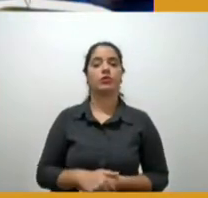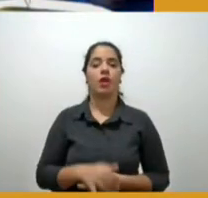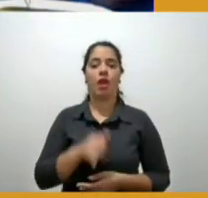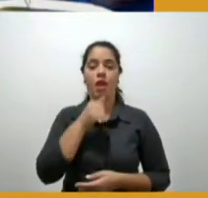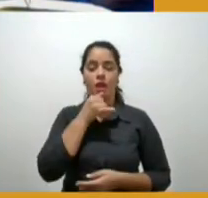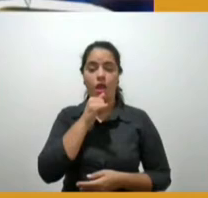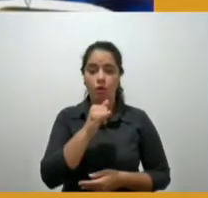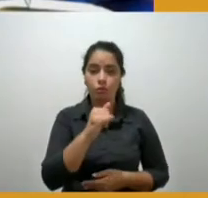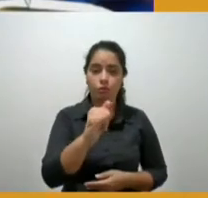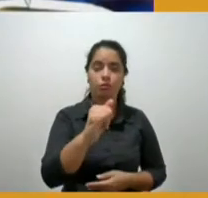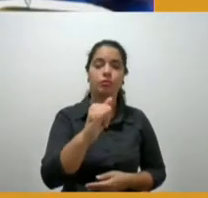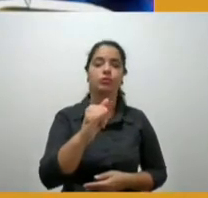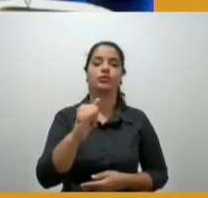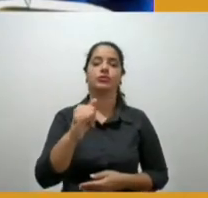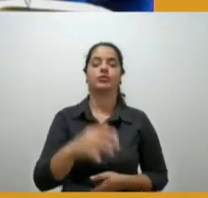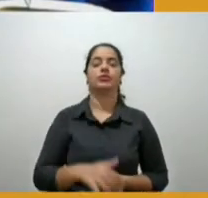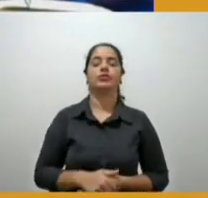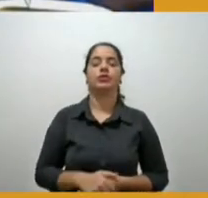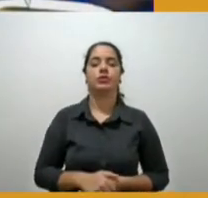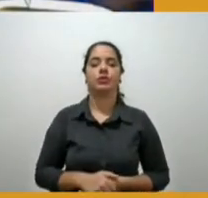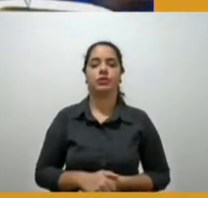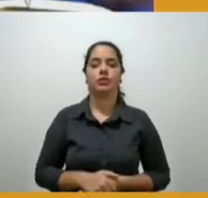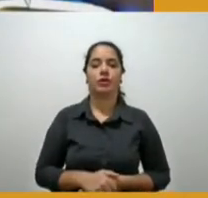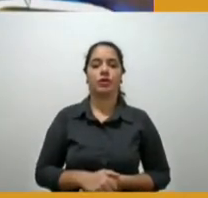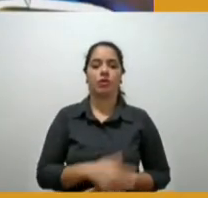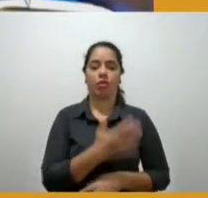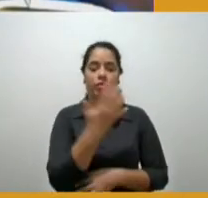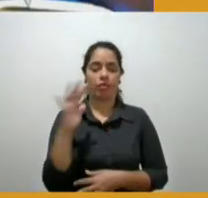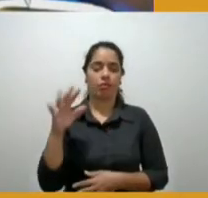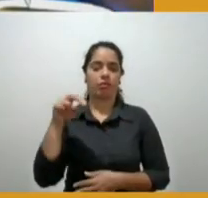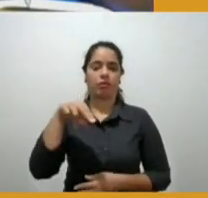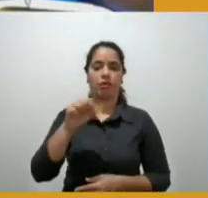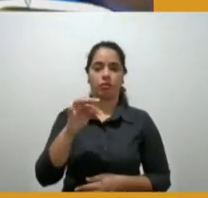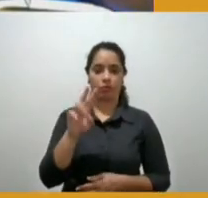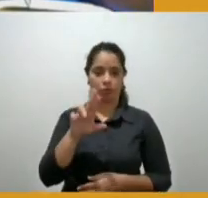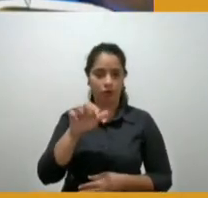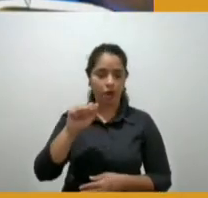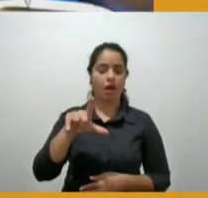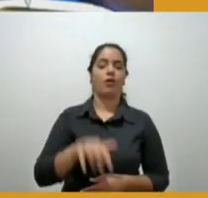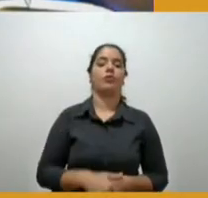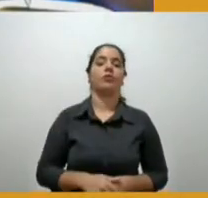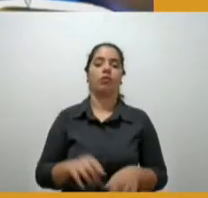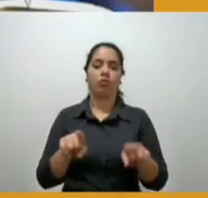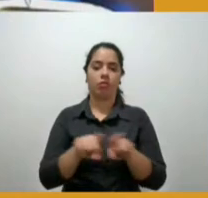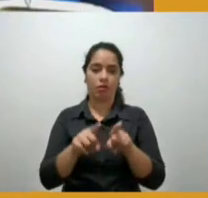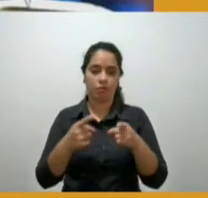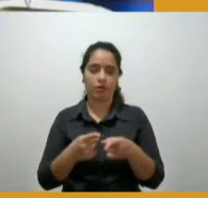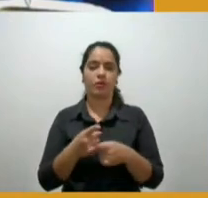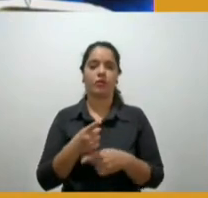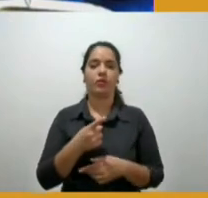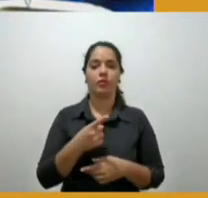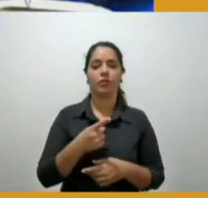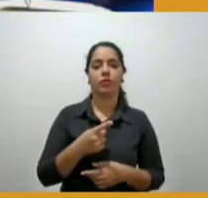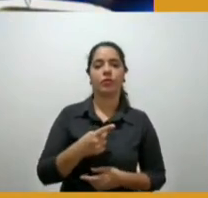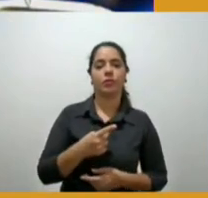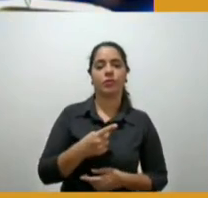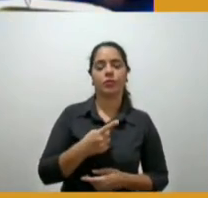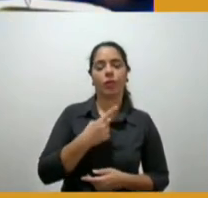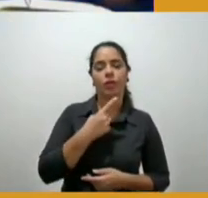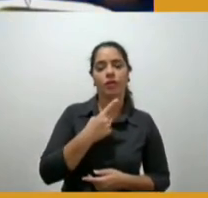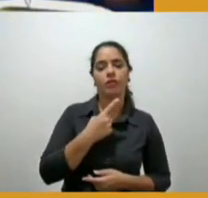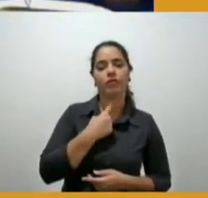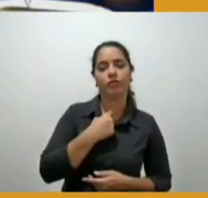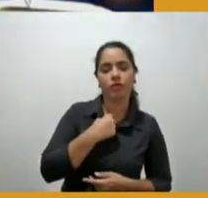avançando dentro do BANDES para a gente poder fazer. Então, nós queremos ampliar efetivamente a participação do setor